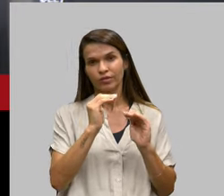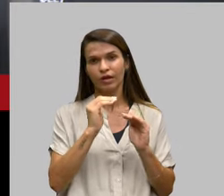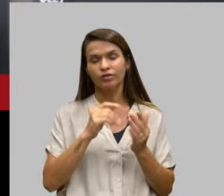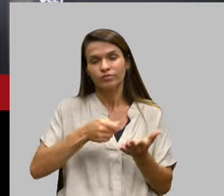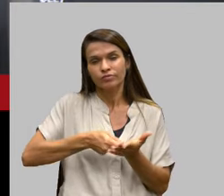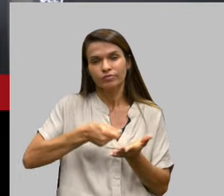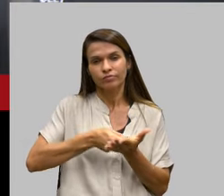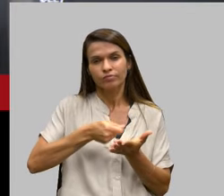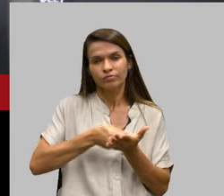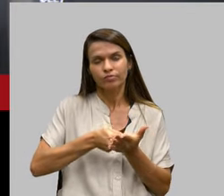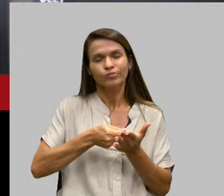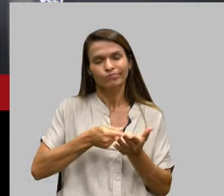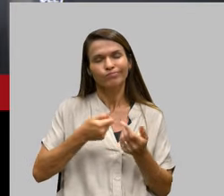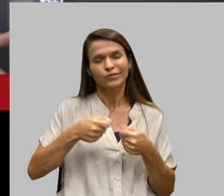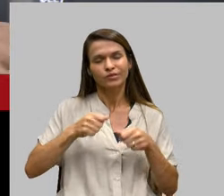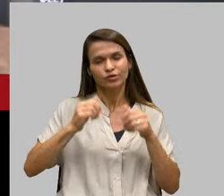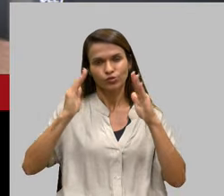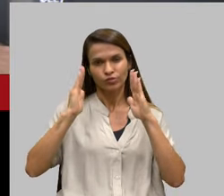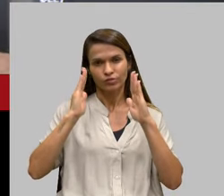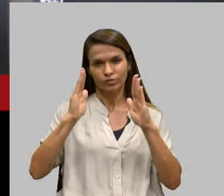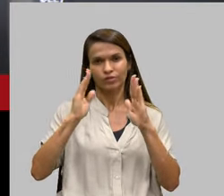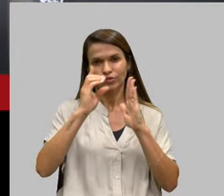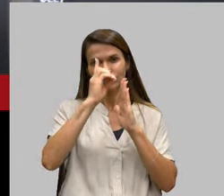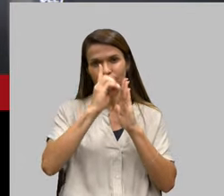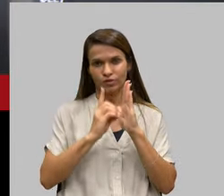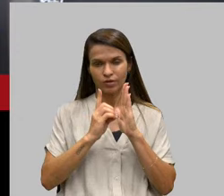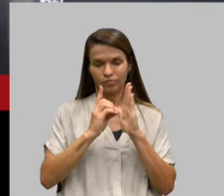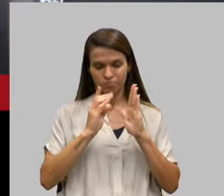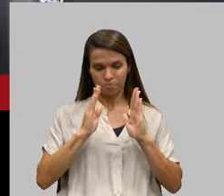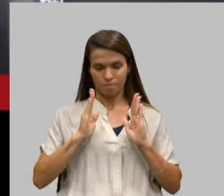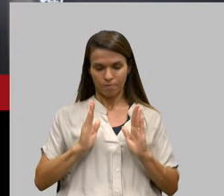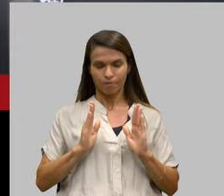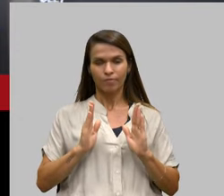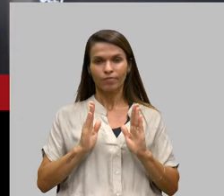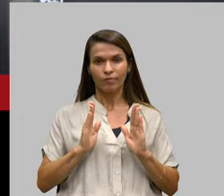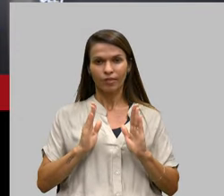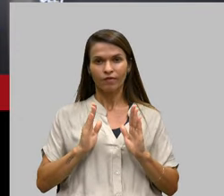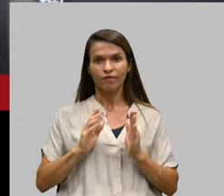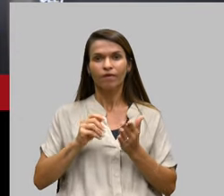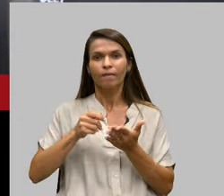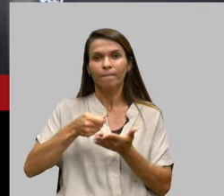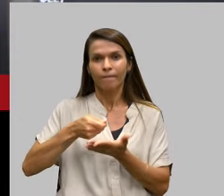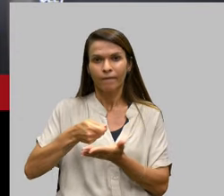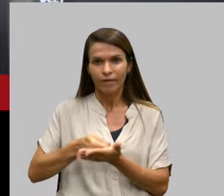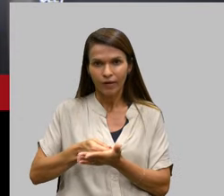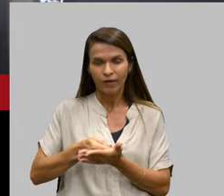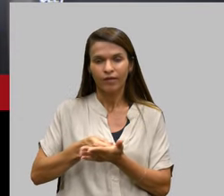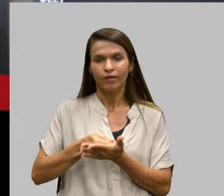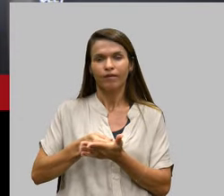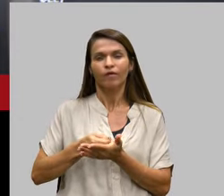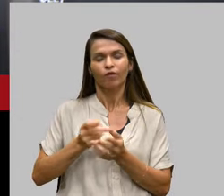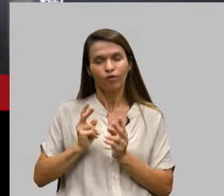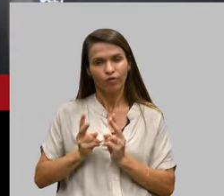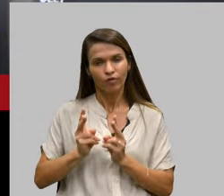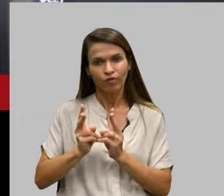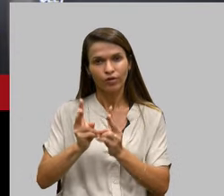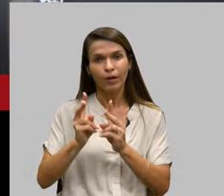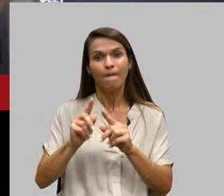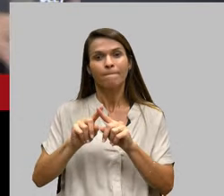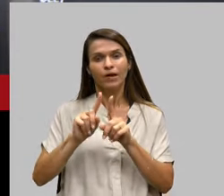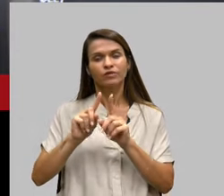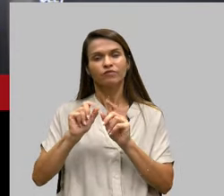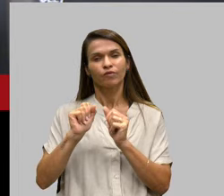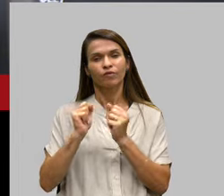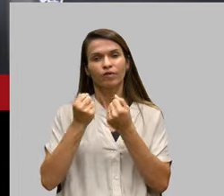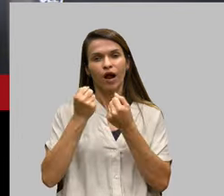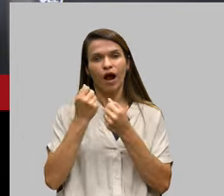pouco mais de tempo o seu direito prévio Então você vai pagar um pedágio ficar um pouco mais de tempo mas eu vou lhe garantir a última